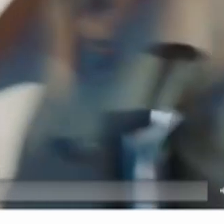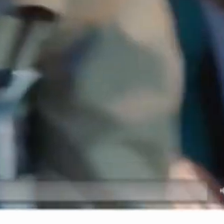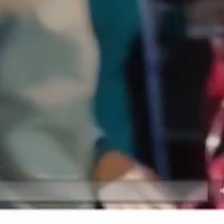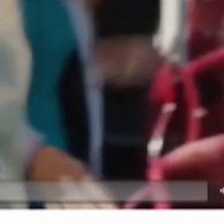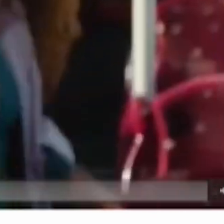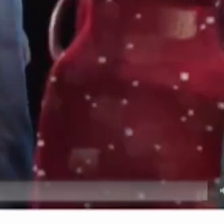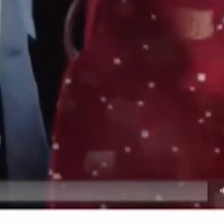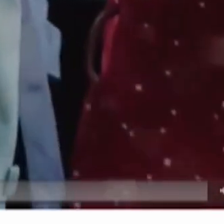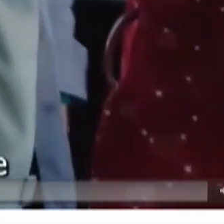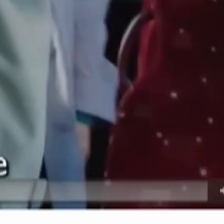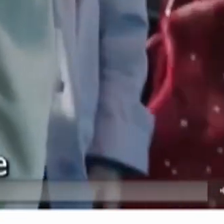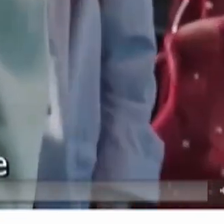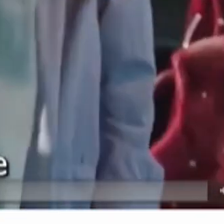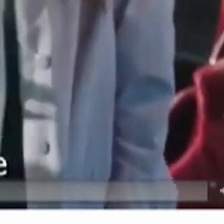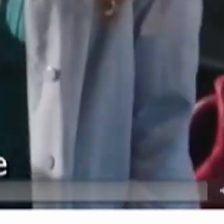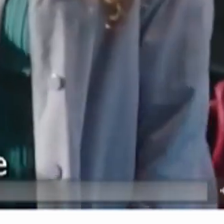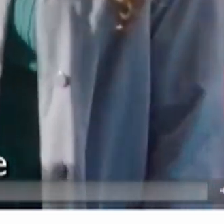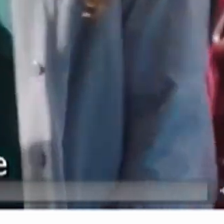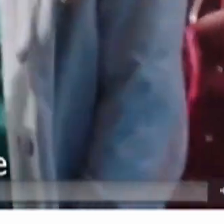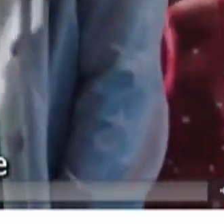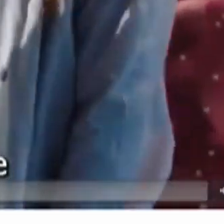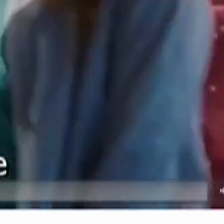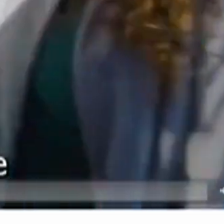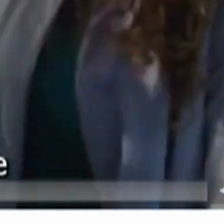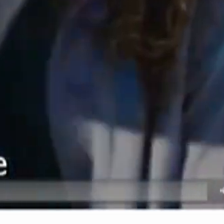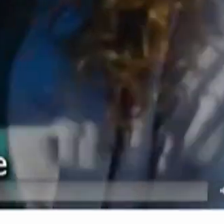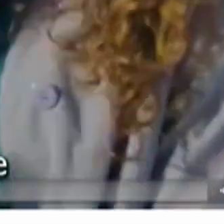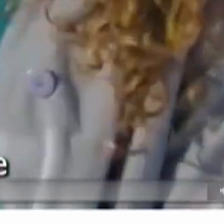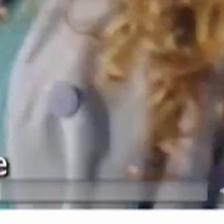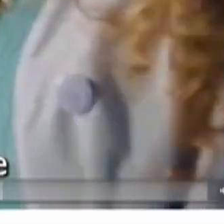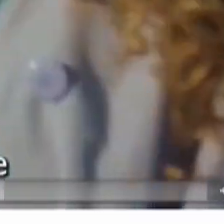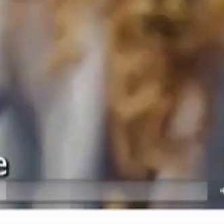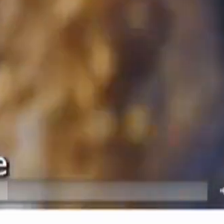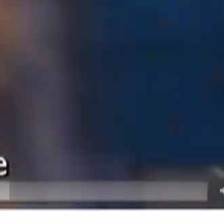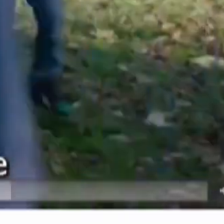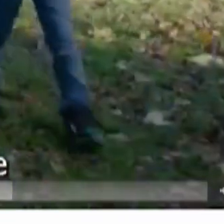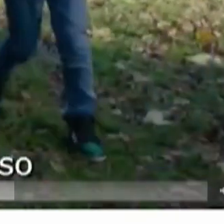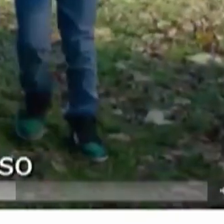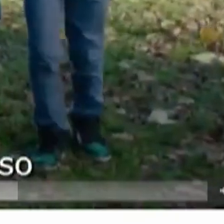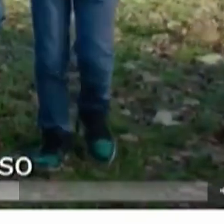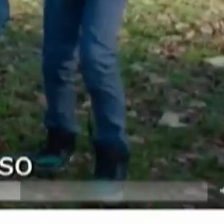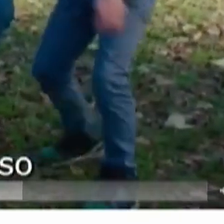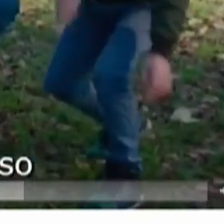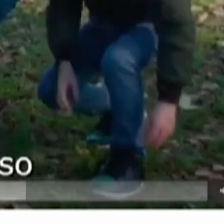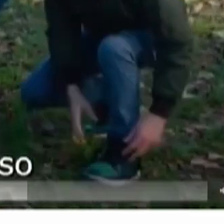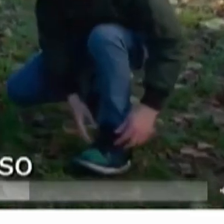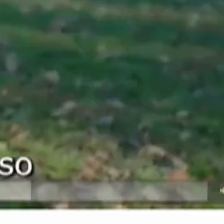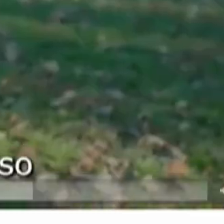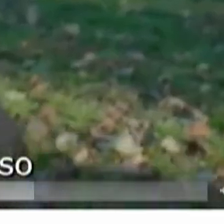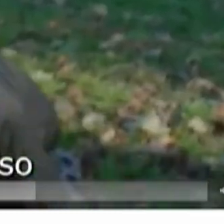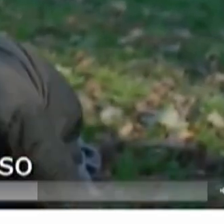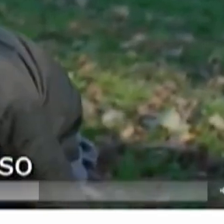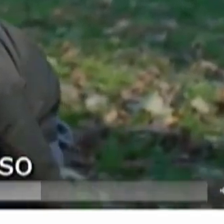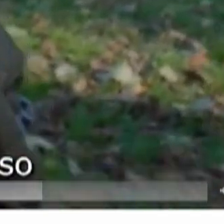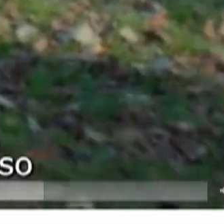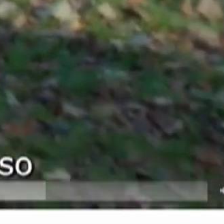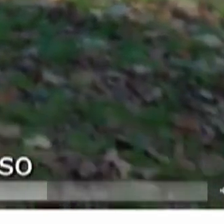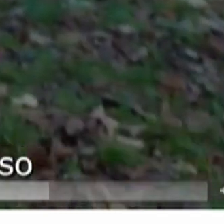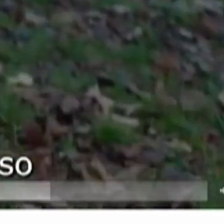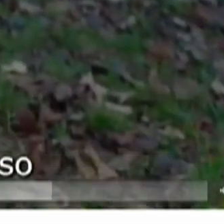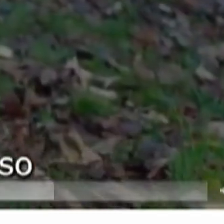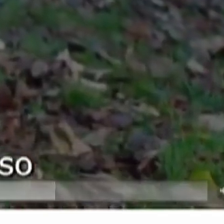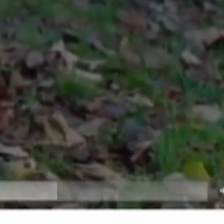outras pessoas. A diabetes tipo 1 está sempre presente. E é hora de começarmos a falar sobre